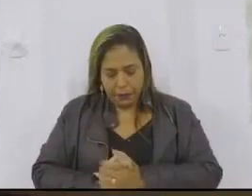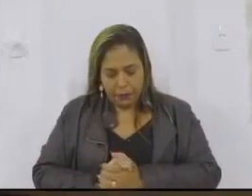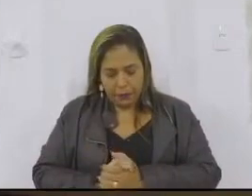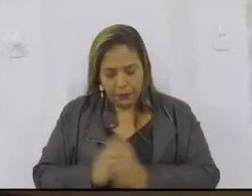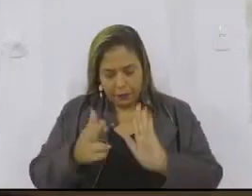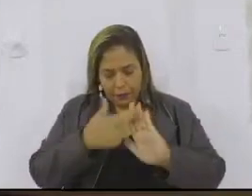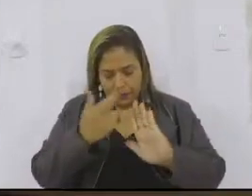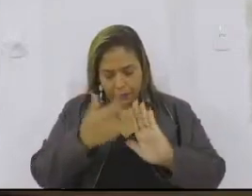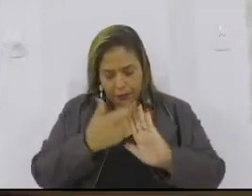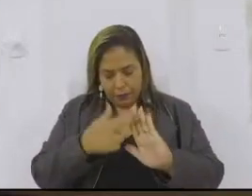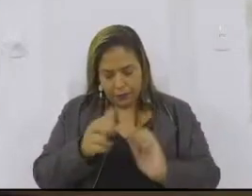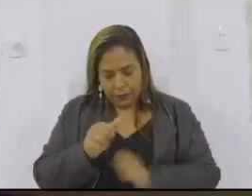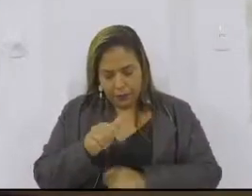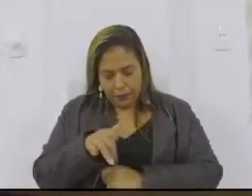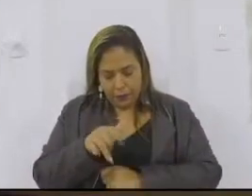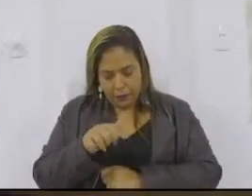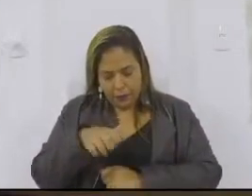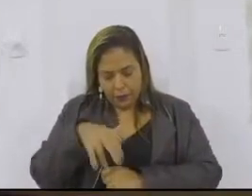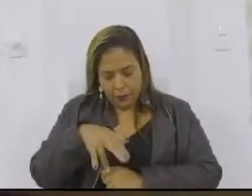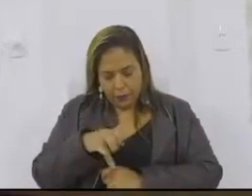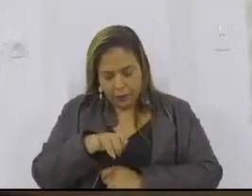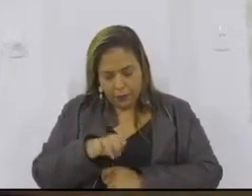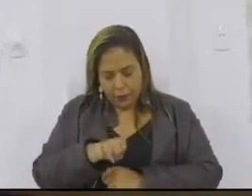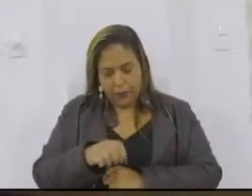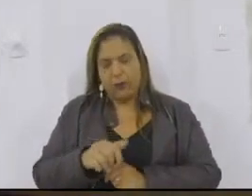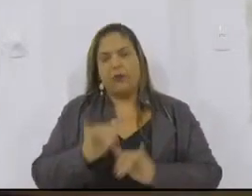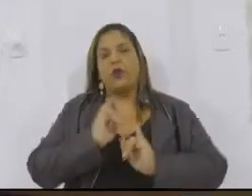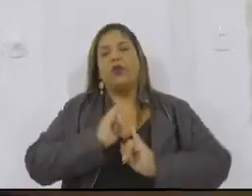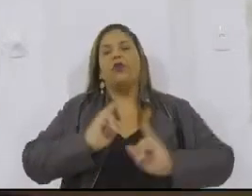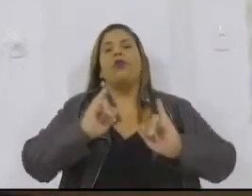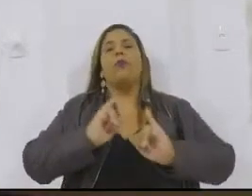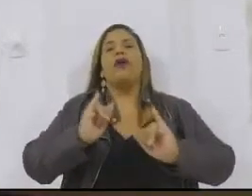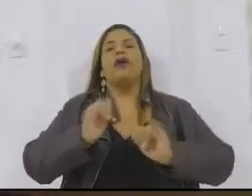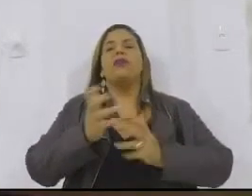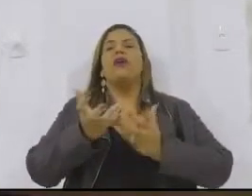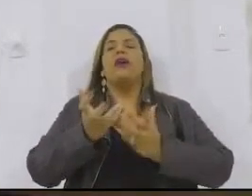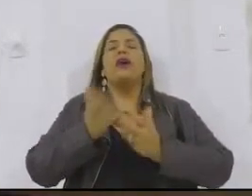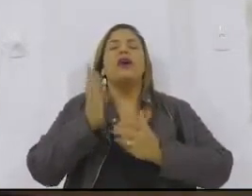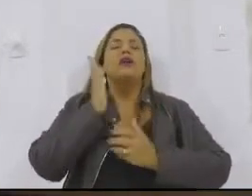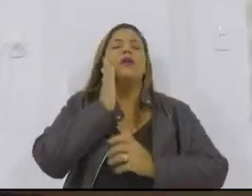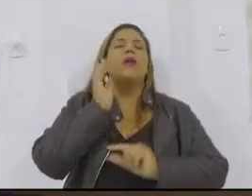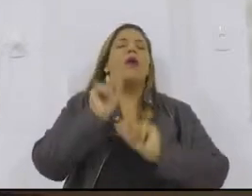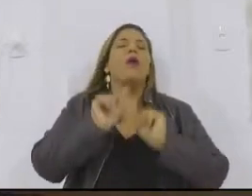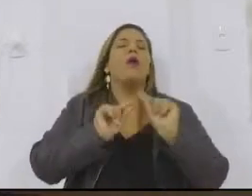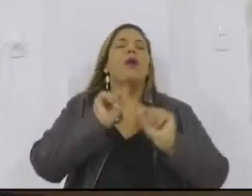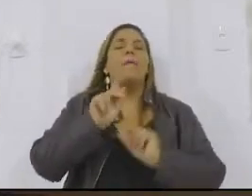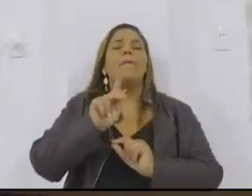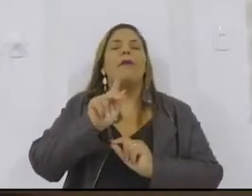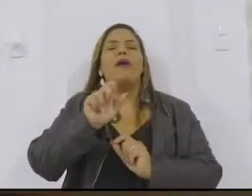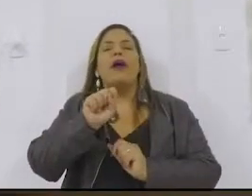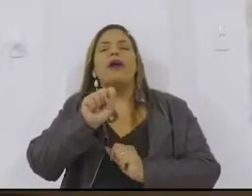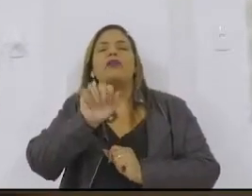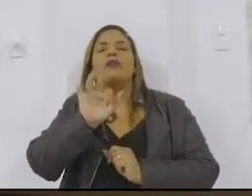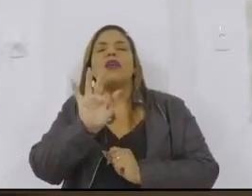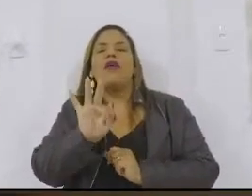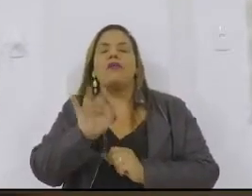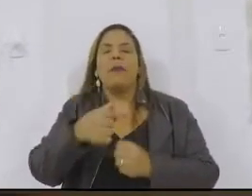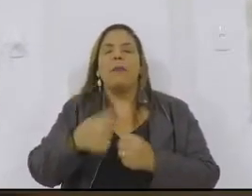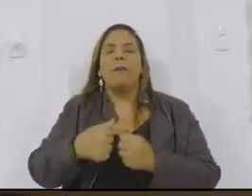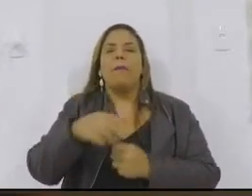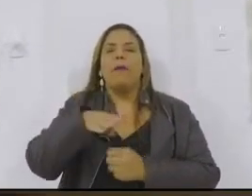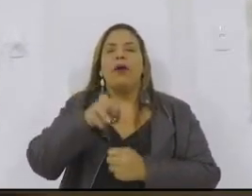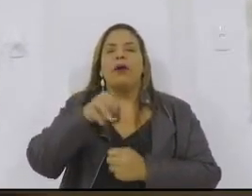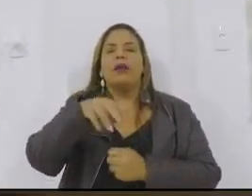Requerimento da vereadora Aline, requerendo informações acerca do andamento da obra do posto de saúde Bandeirantes 1. É dever do Poder Público